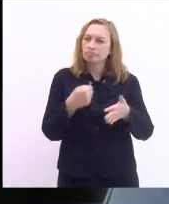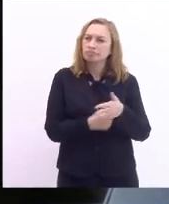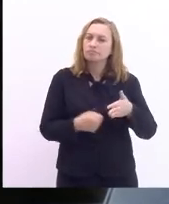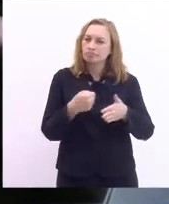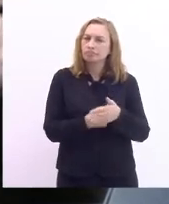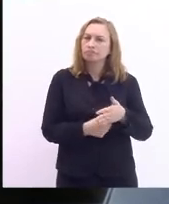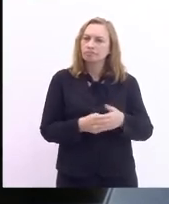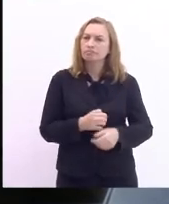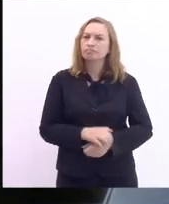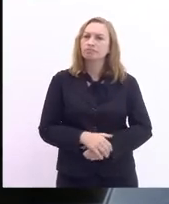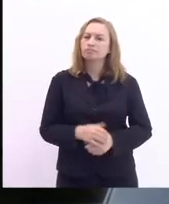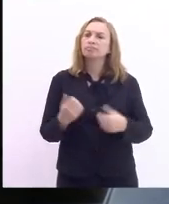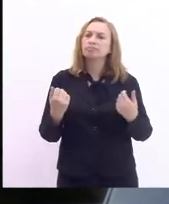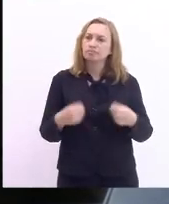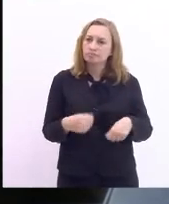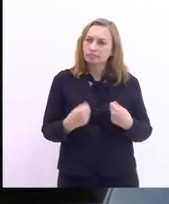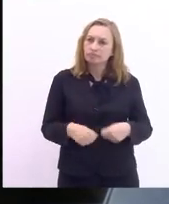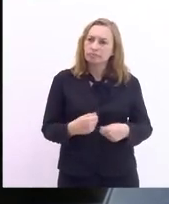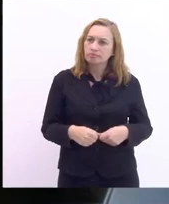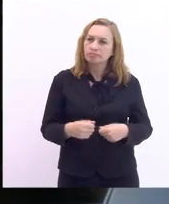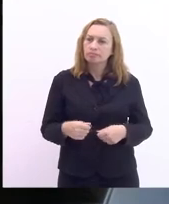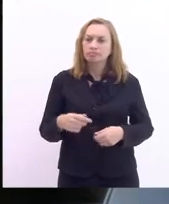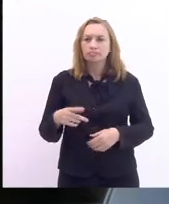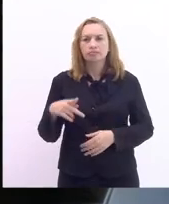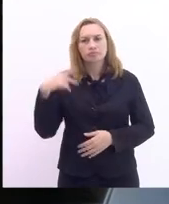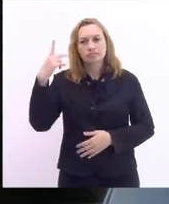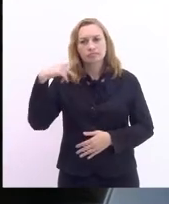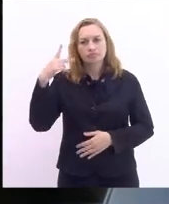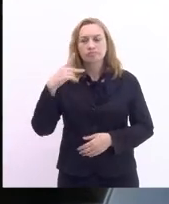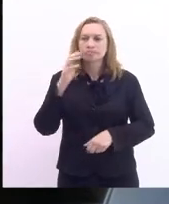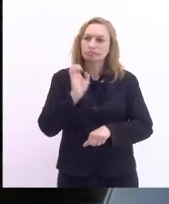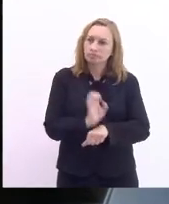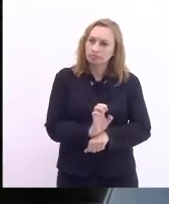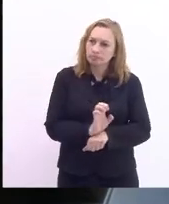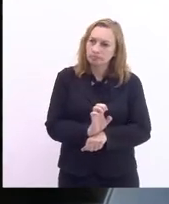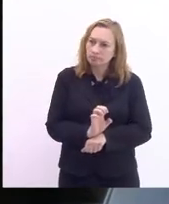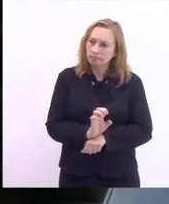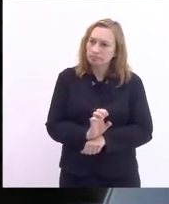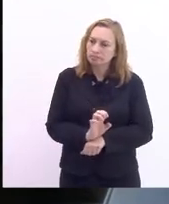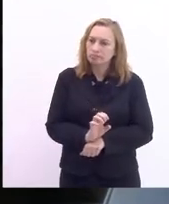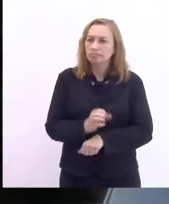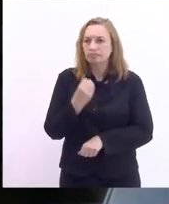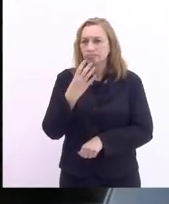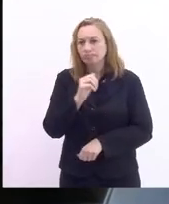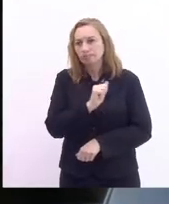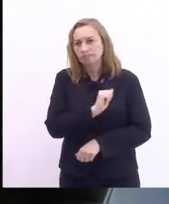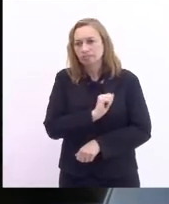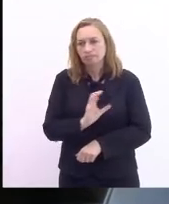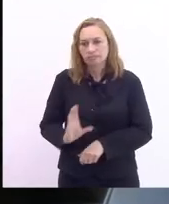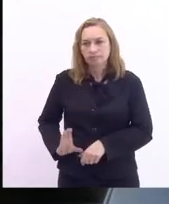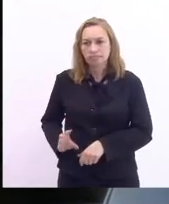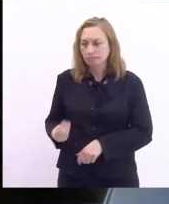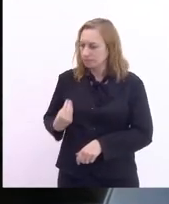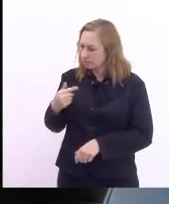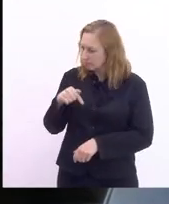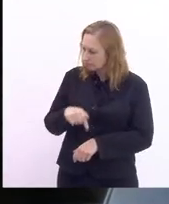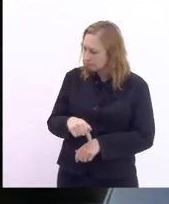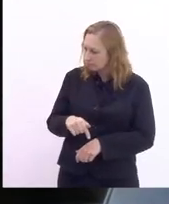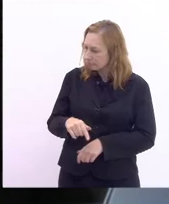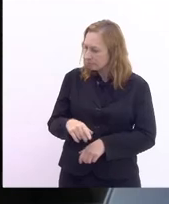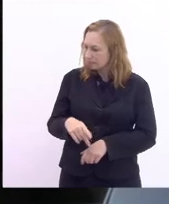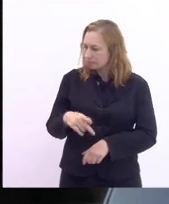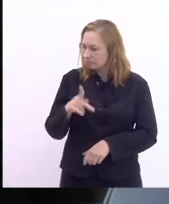e vamos precisar inclusive de Parlamento Estadual foi bom que o André esteve aqui para